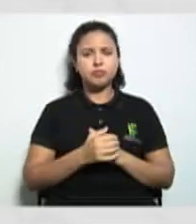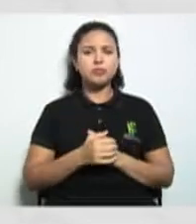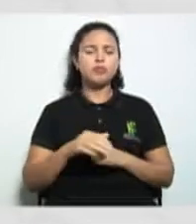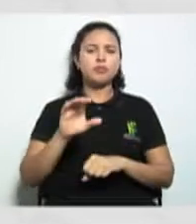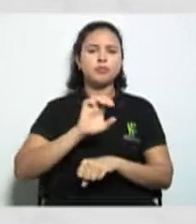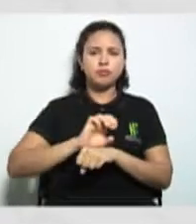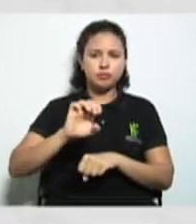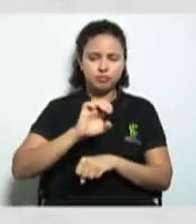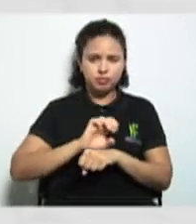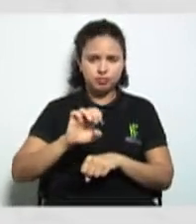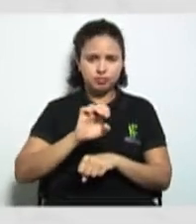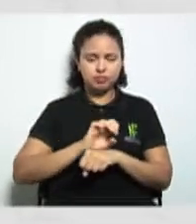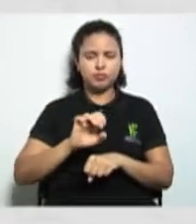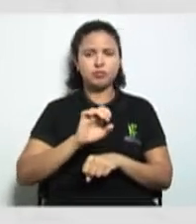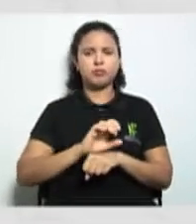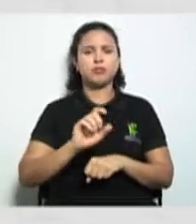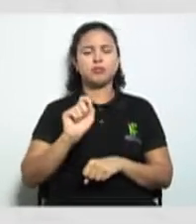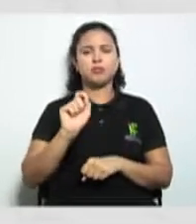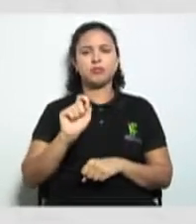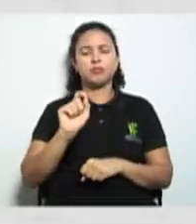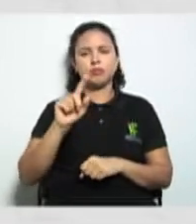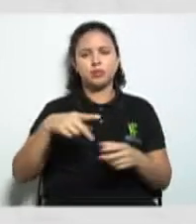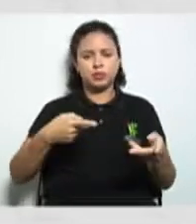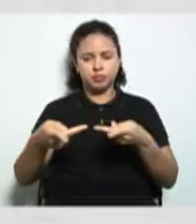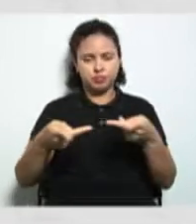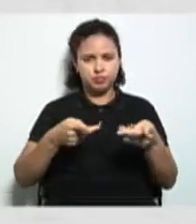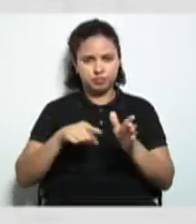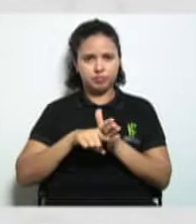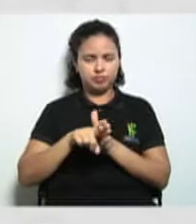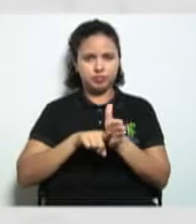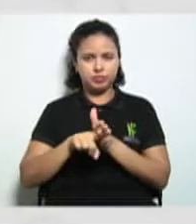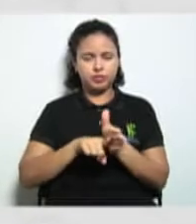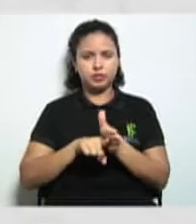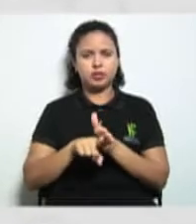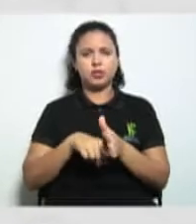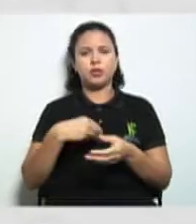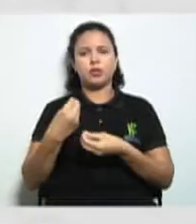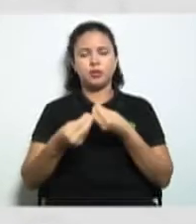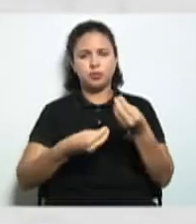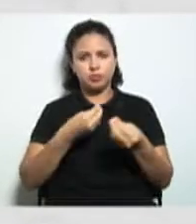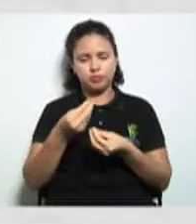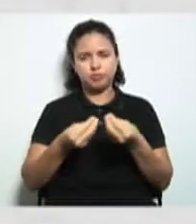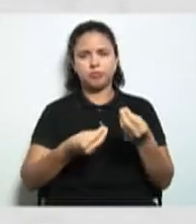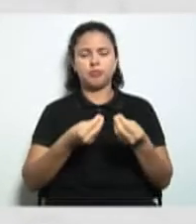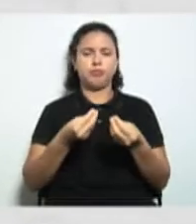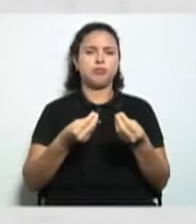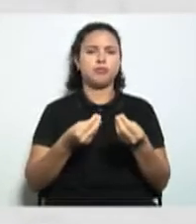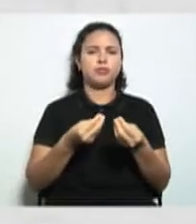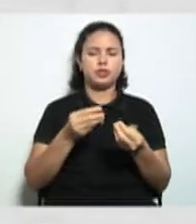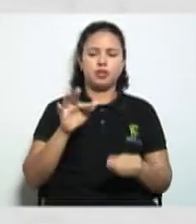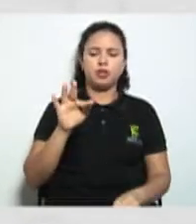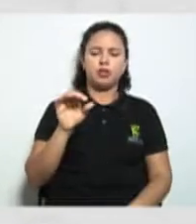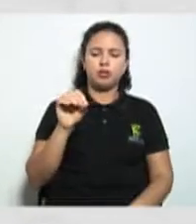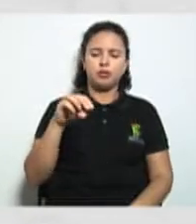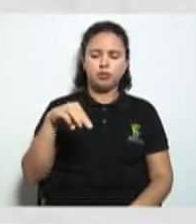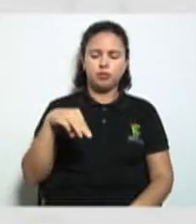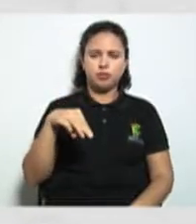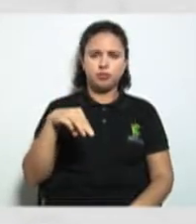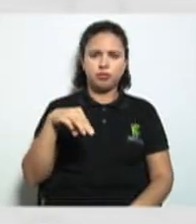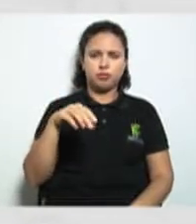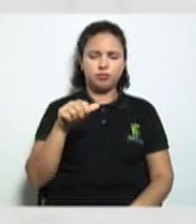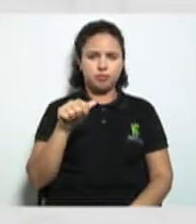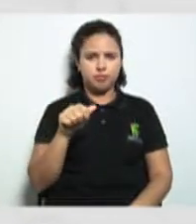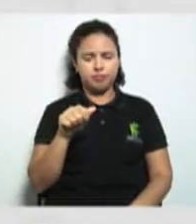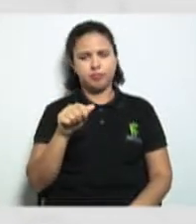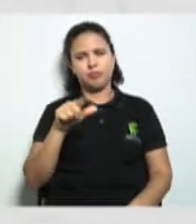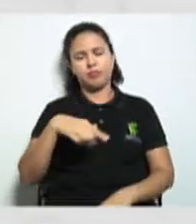Estágio e projeto de pesquisa como formas de prática profissional. Então, vocês lembram que a gente ainda está nesse componente